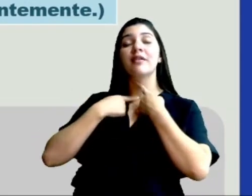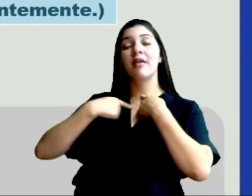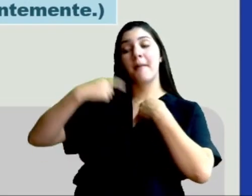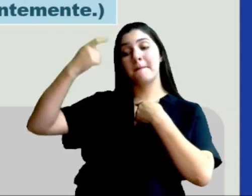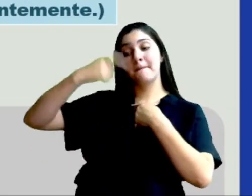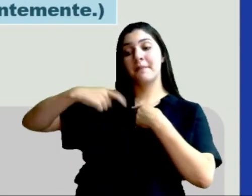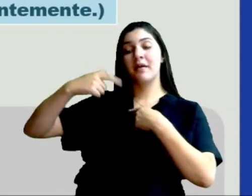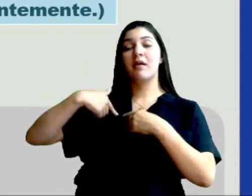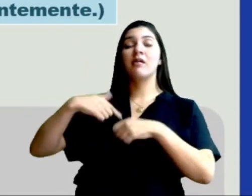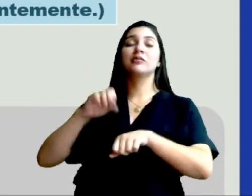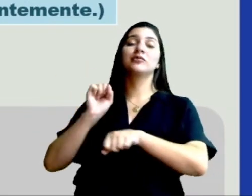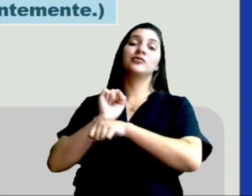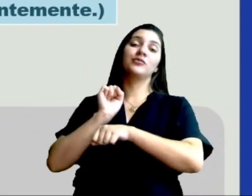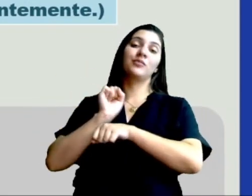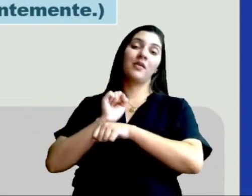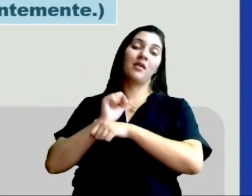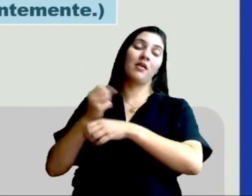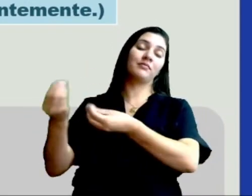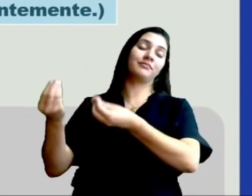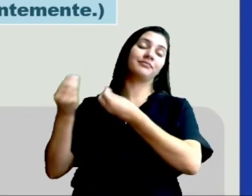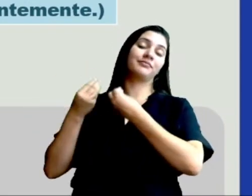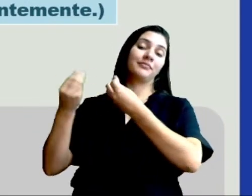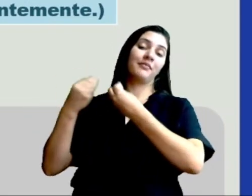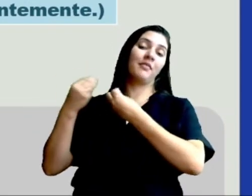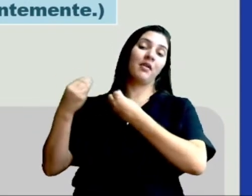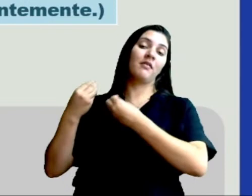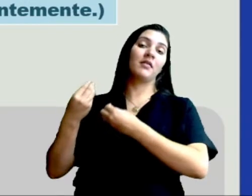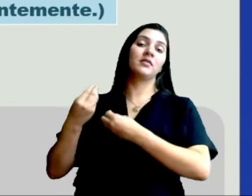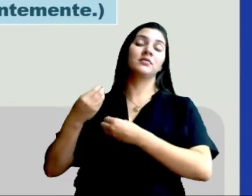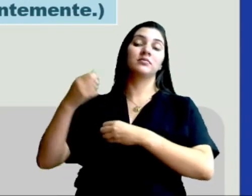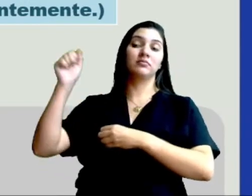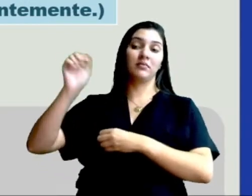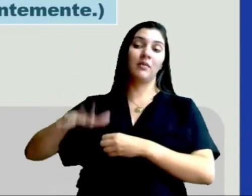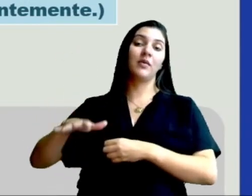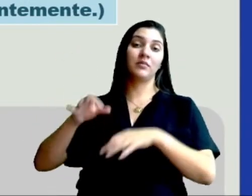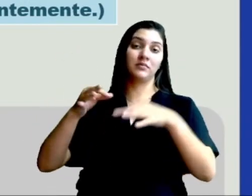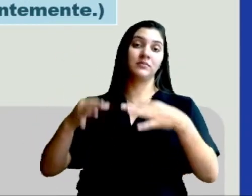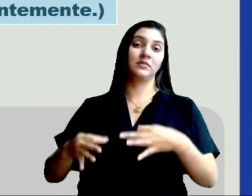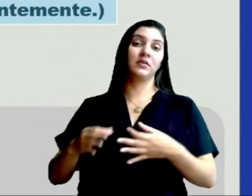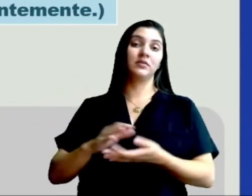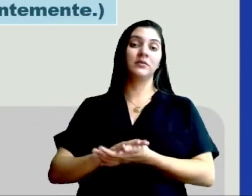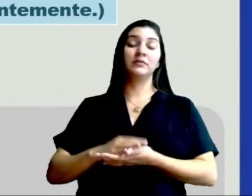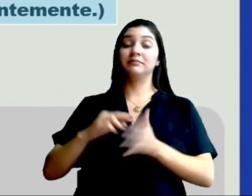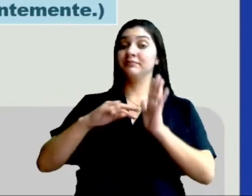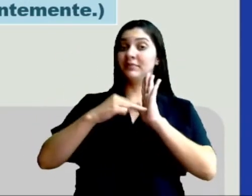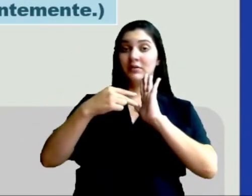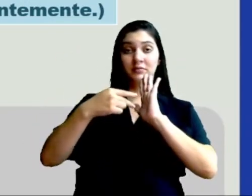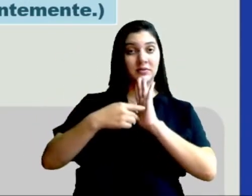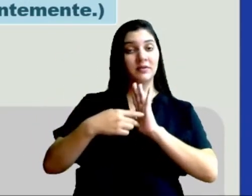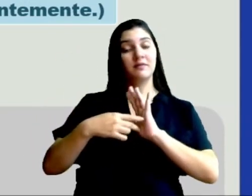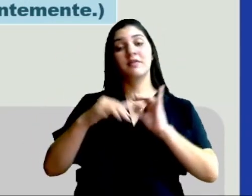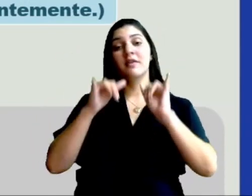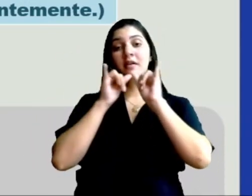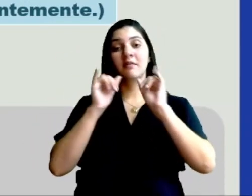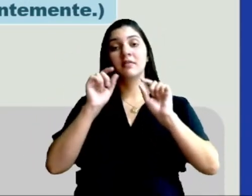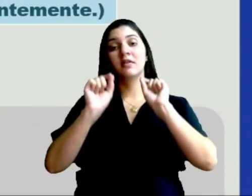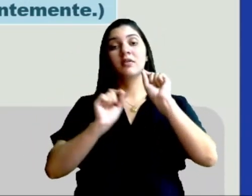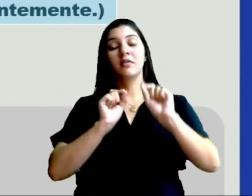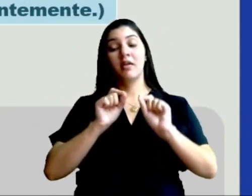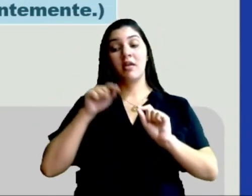Eu esperava que me fosse oferecida uma promoção, certo? Não significa dizer que